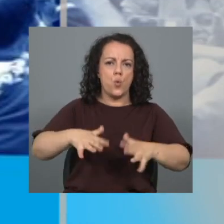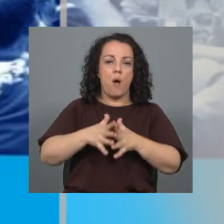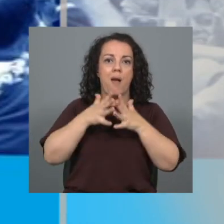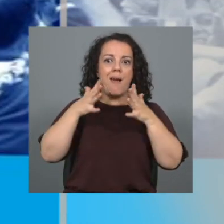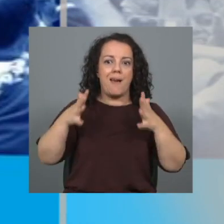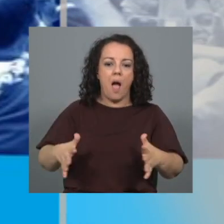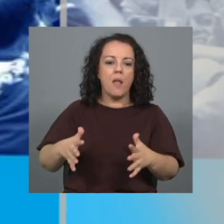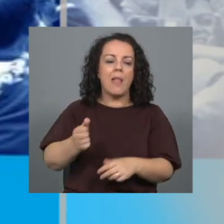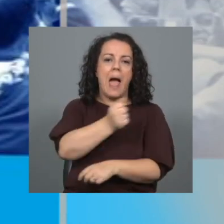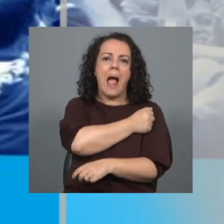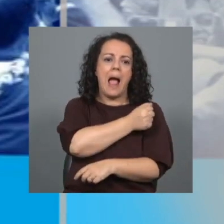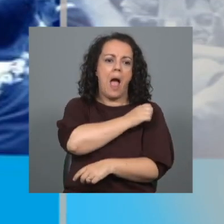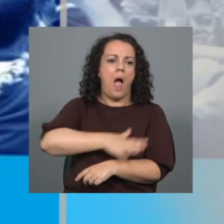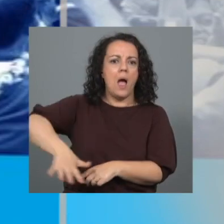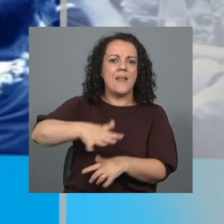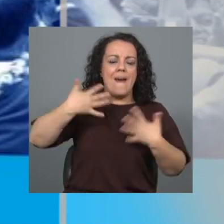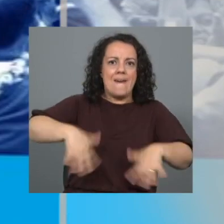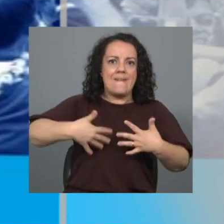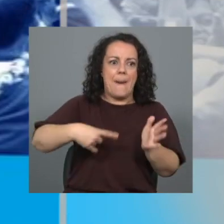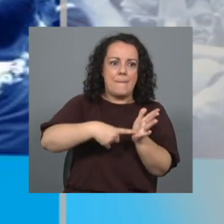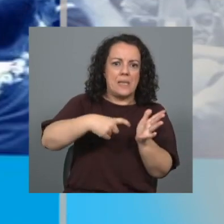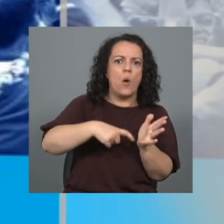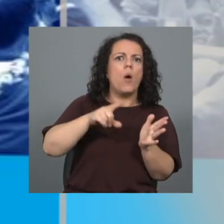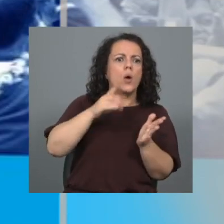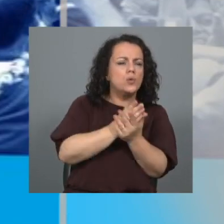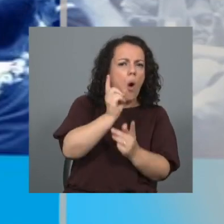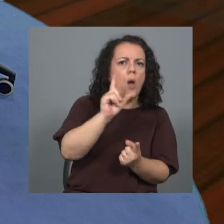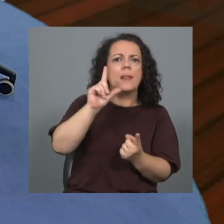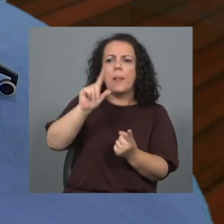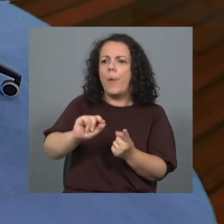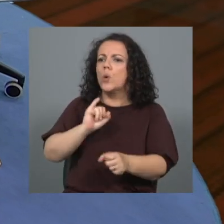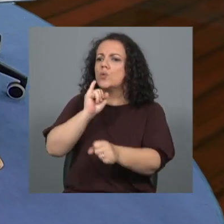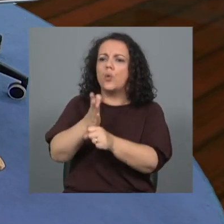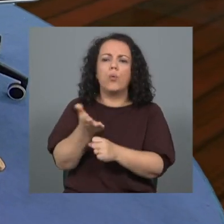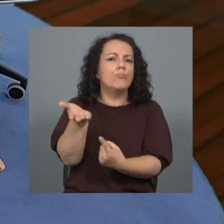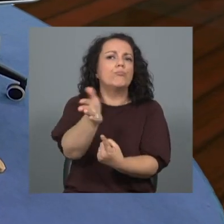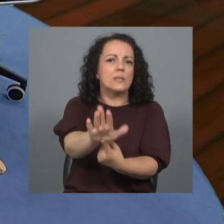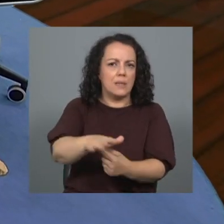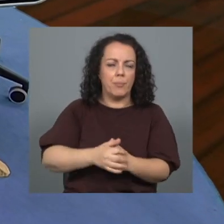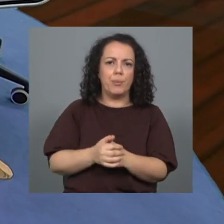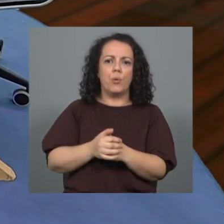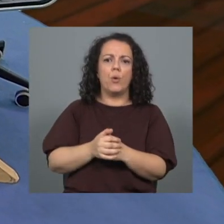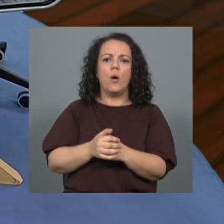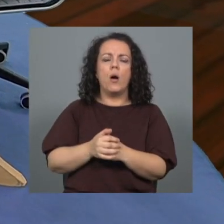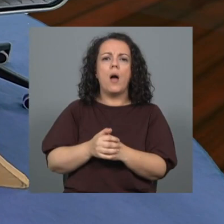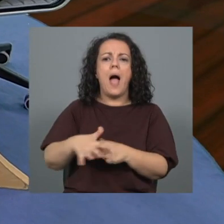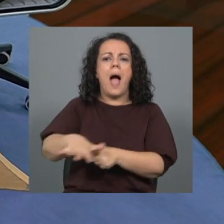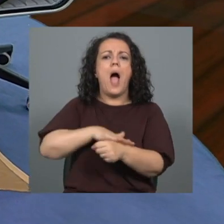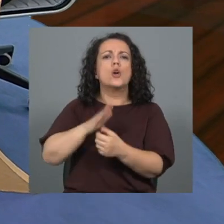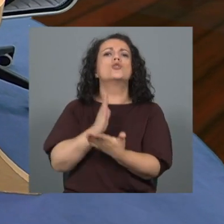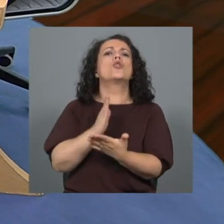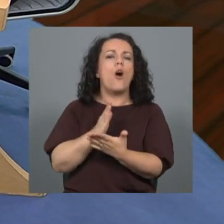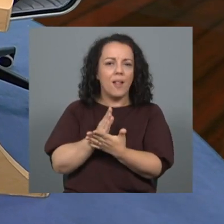parque habitacional, mas também noutros setores, por exemplo, uma grande pressão nas